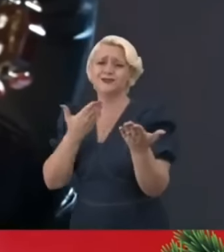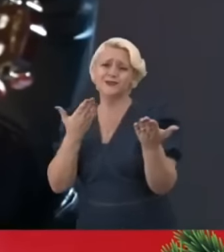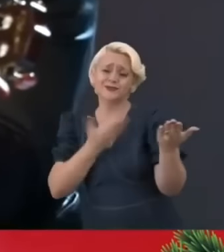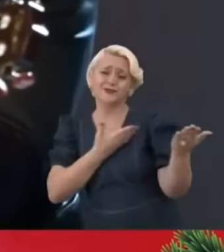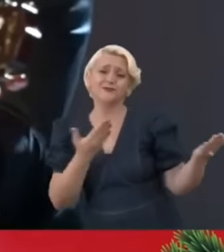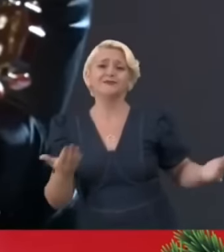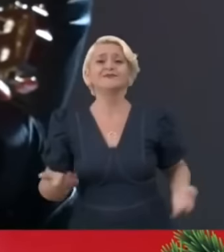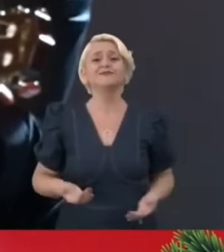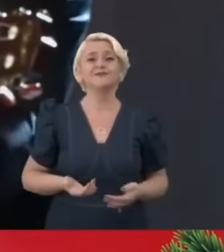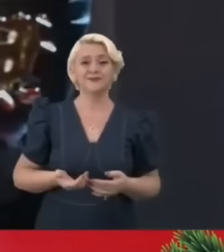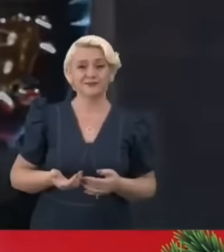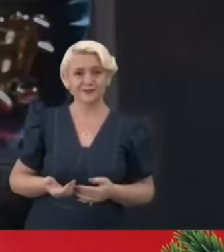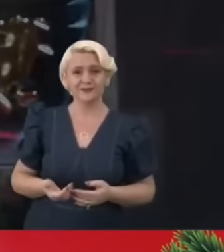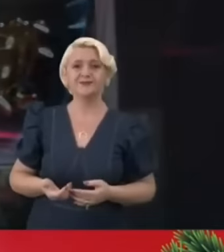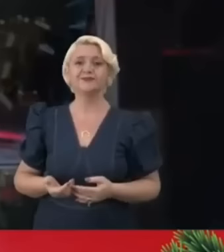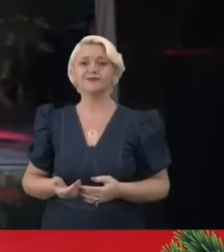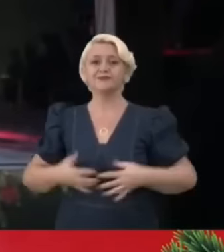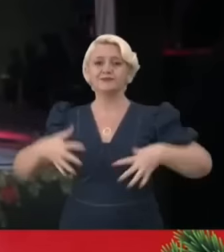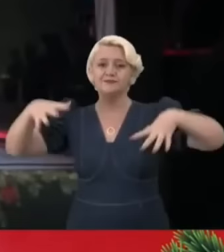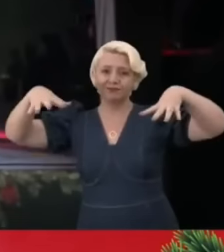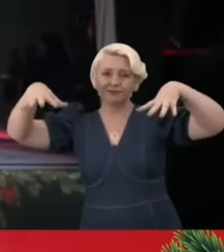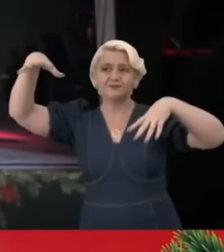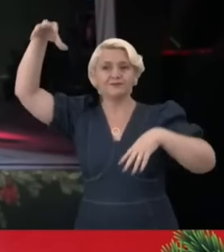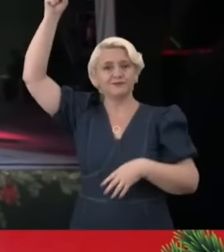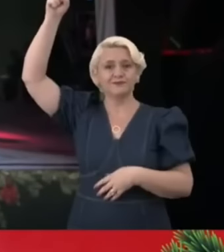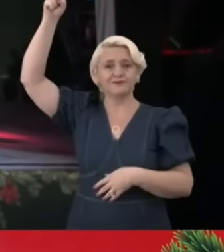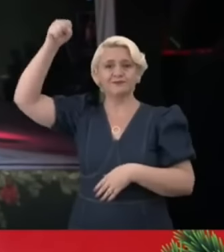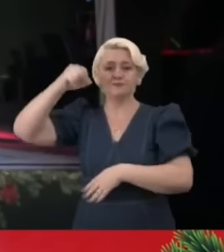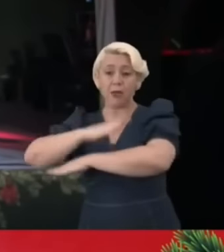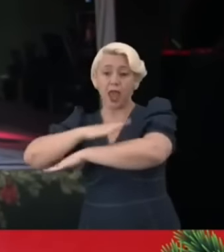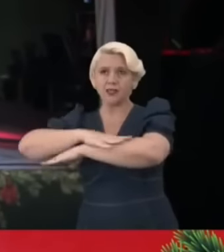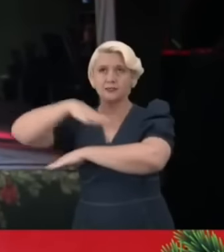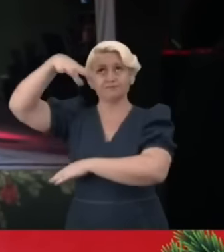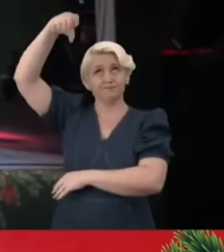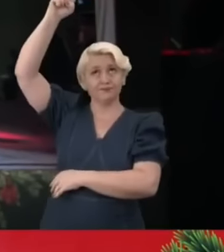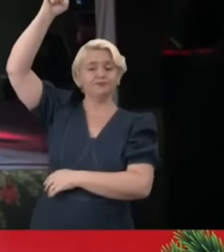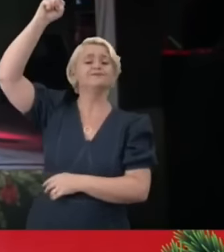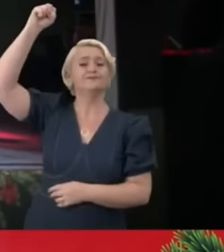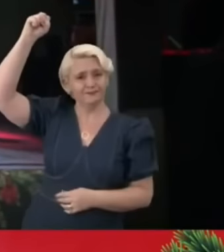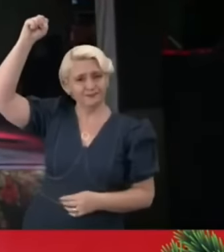amigo, apague a luz da minha mesa.